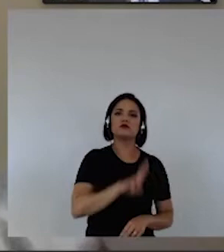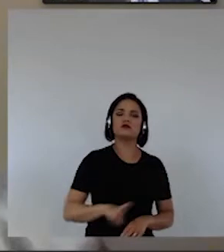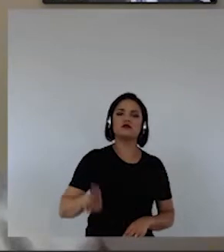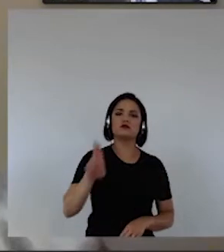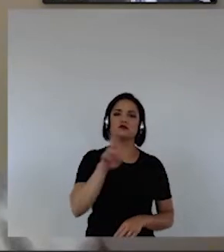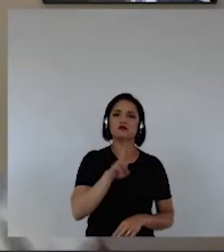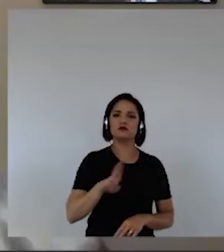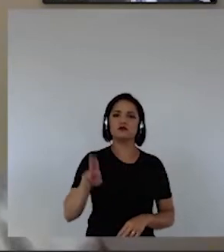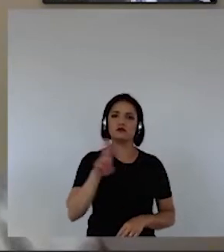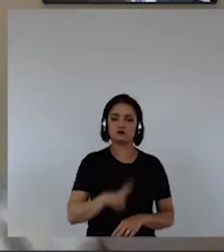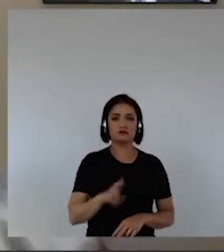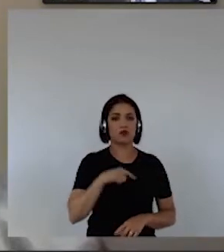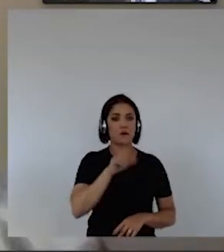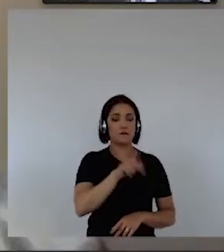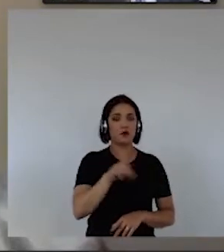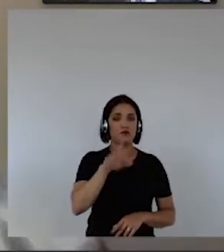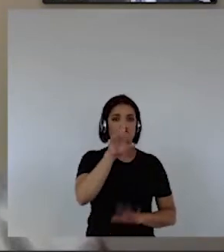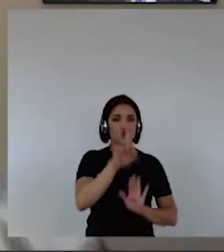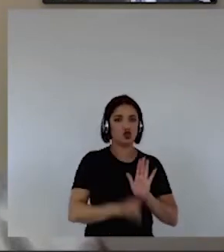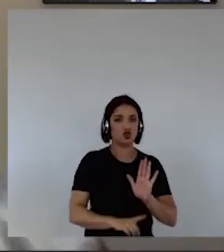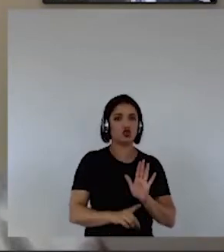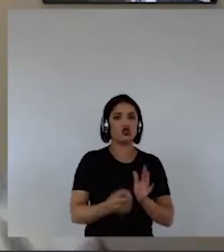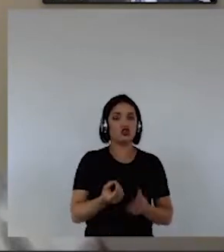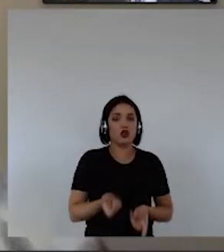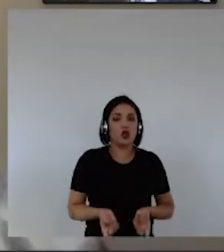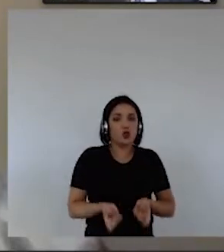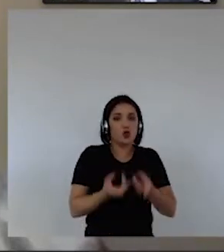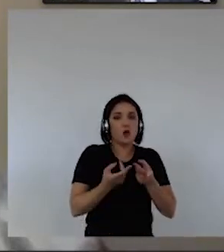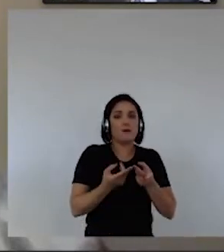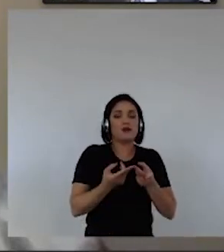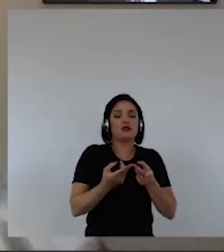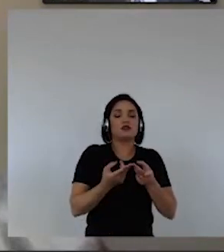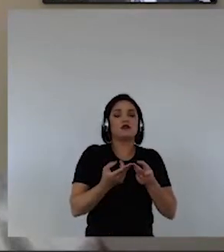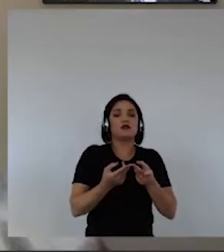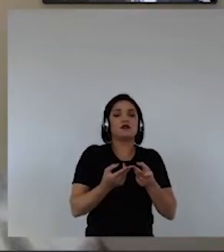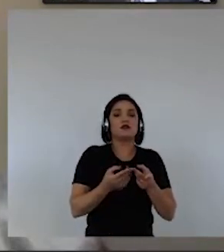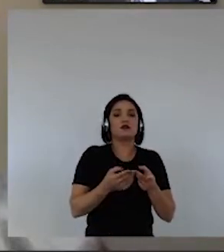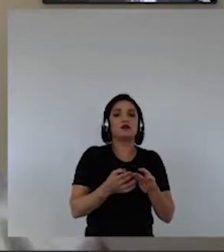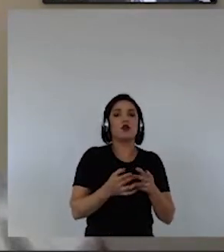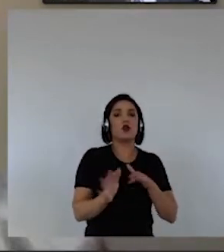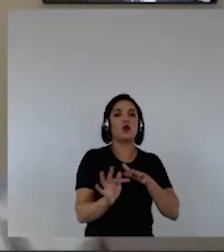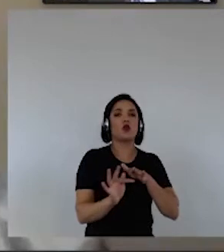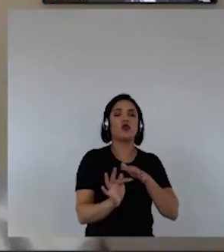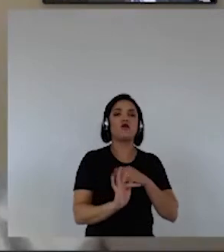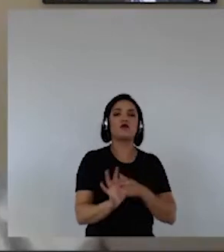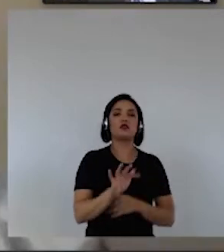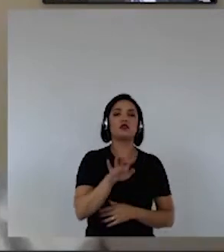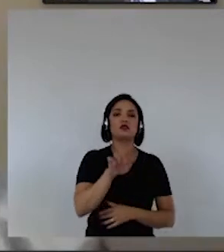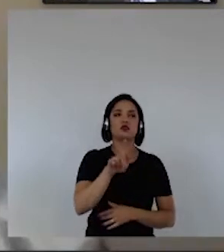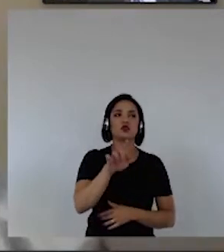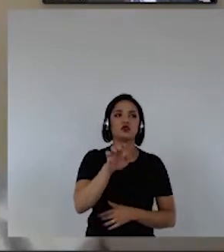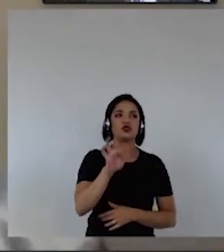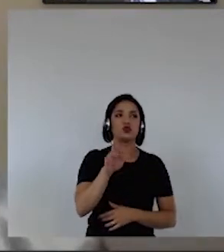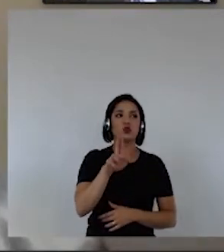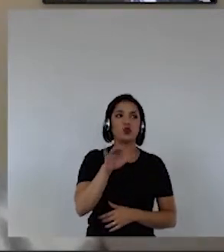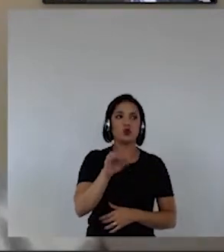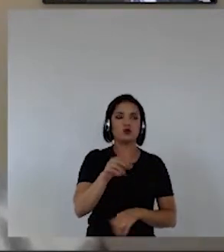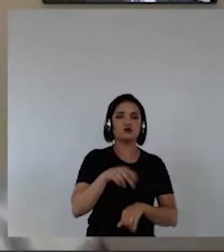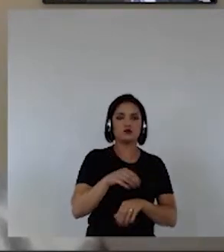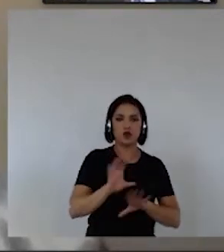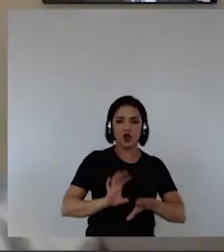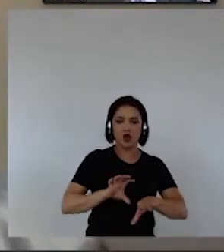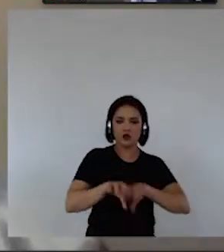Toulouse, professor de Direito Comercial da Fundação Getúlio Vargas, tanto na graduação quanto em